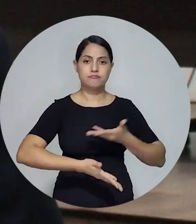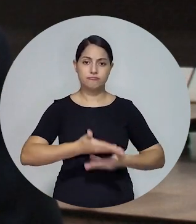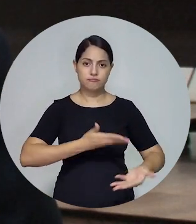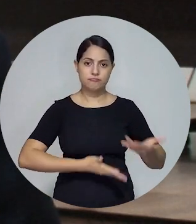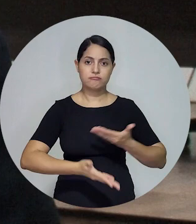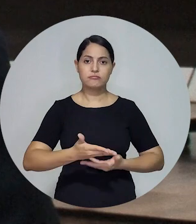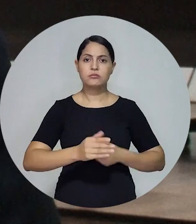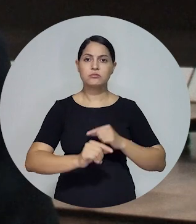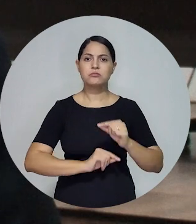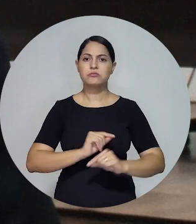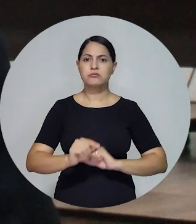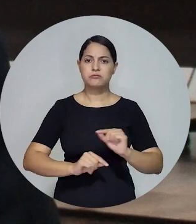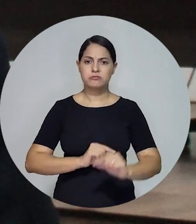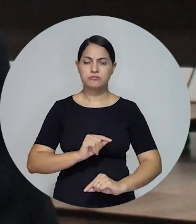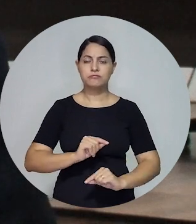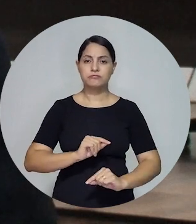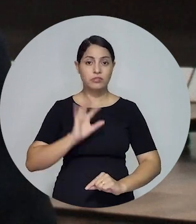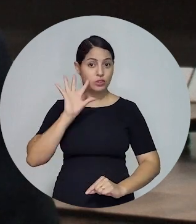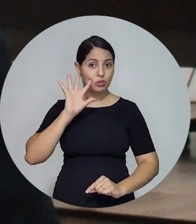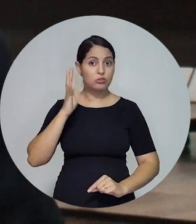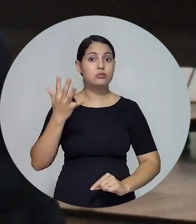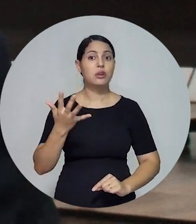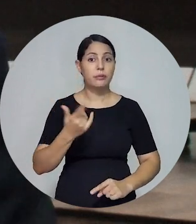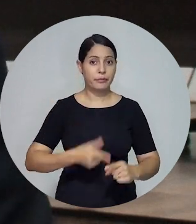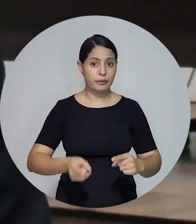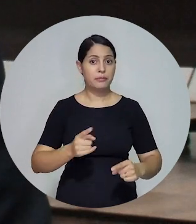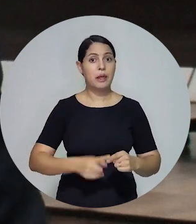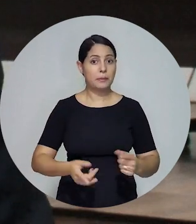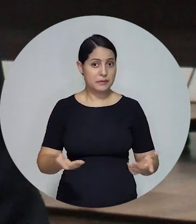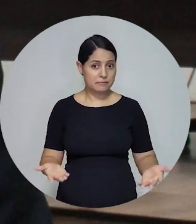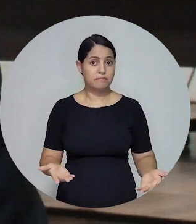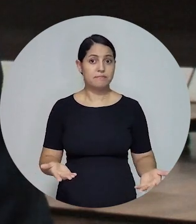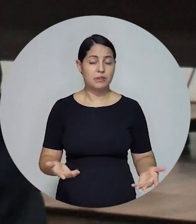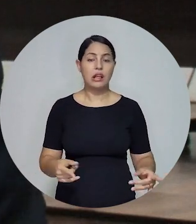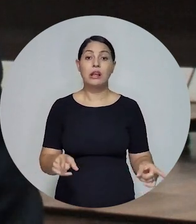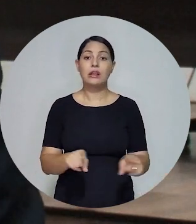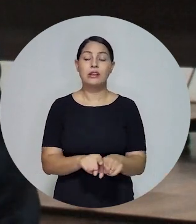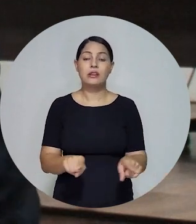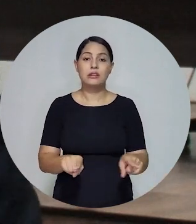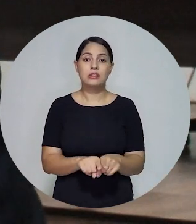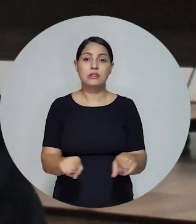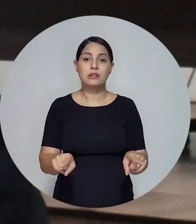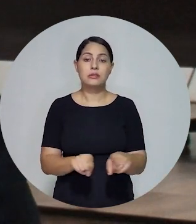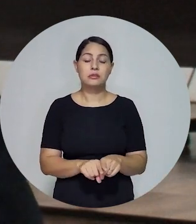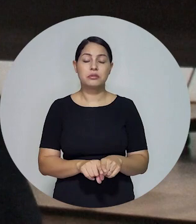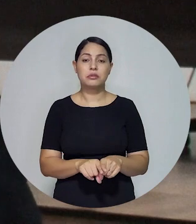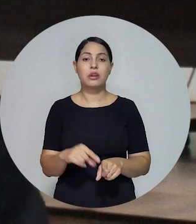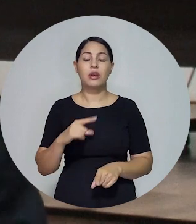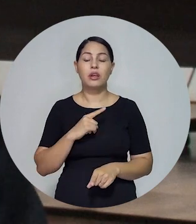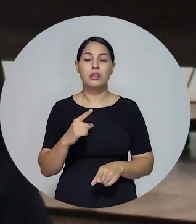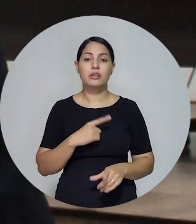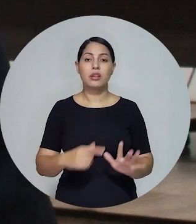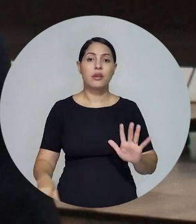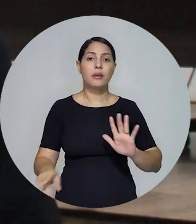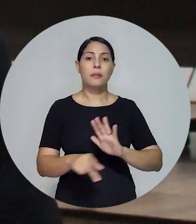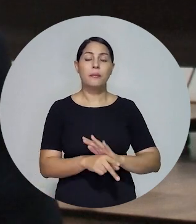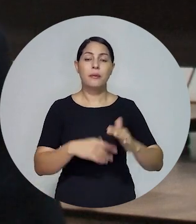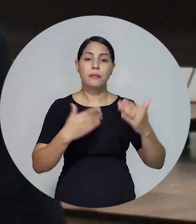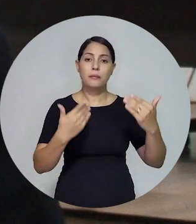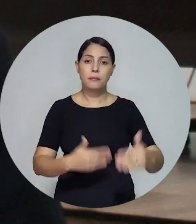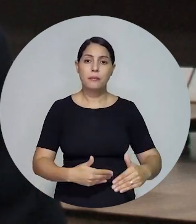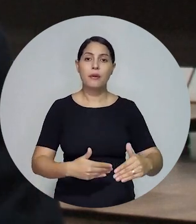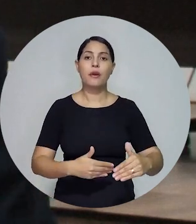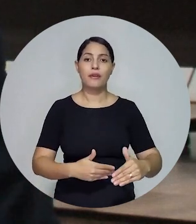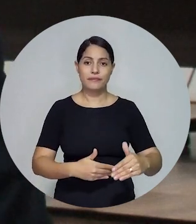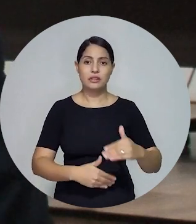que permite-nos ter a certeza de um canal de resolução de eventuais problemas. Foi definido também